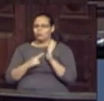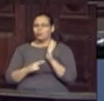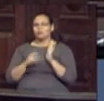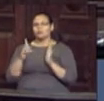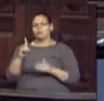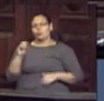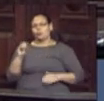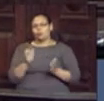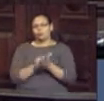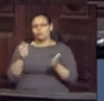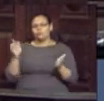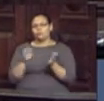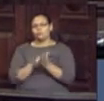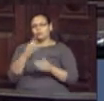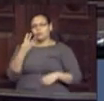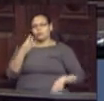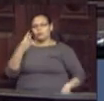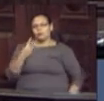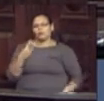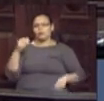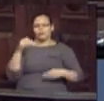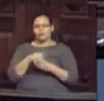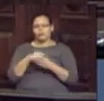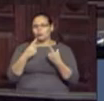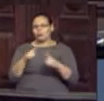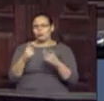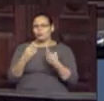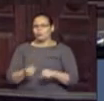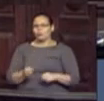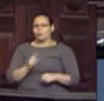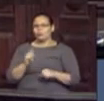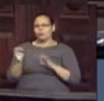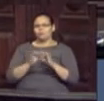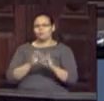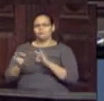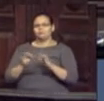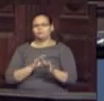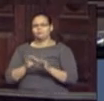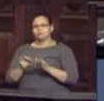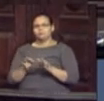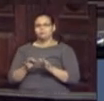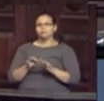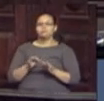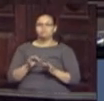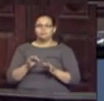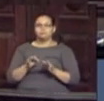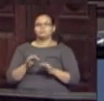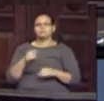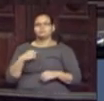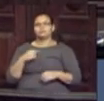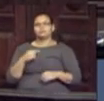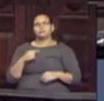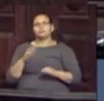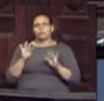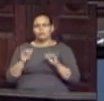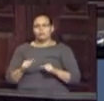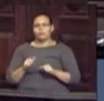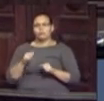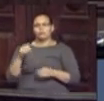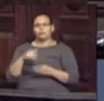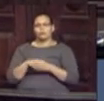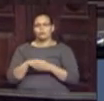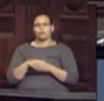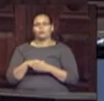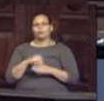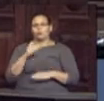Oficial, 43 que votaram contrariamente ao projeto assim destacado no momento final da votação. Ou seja, em